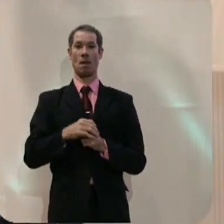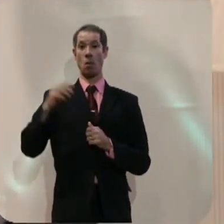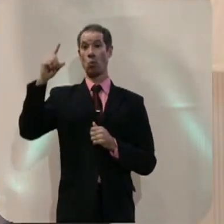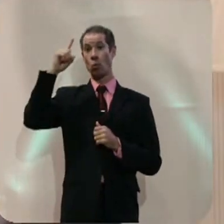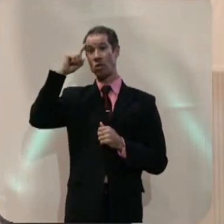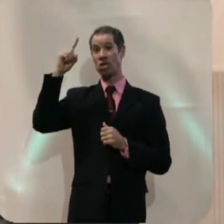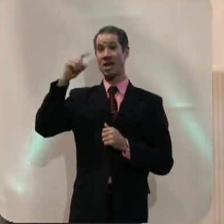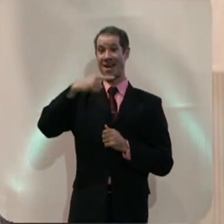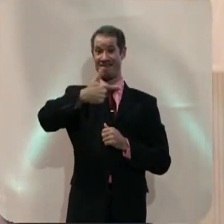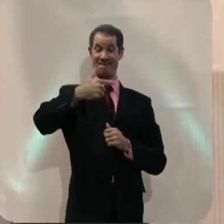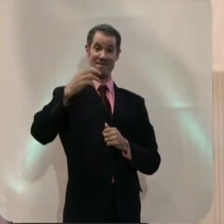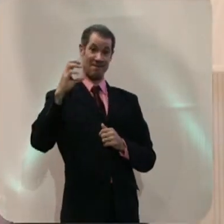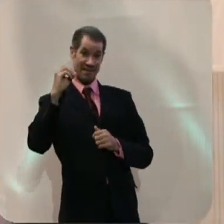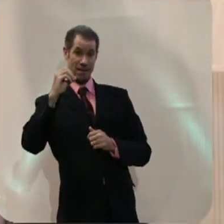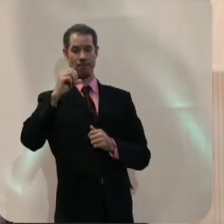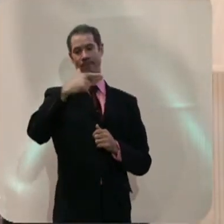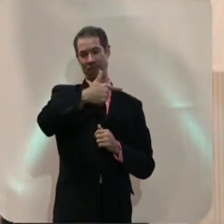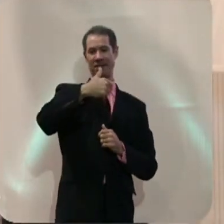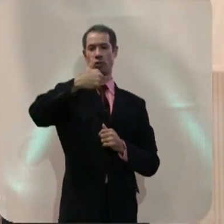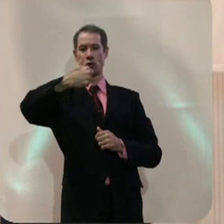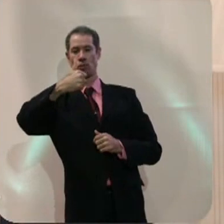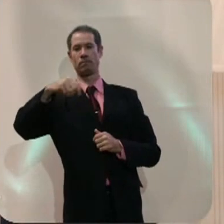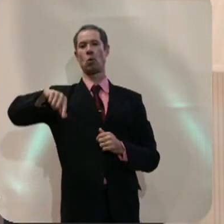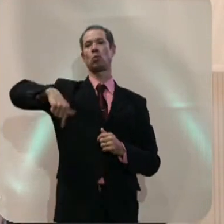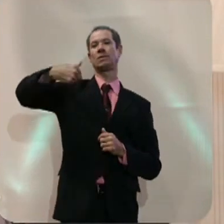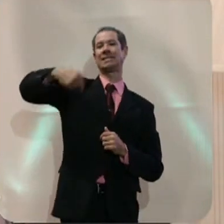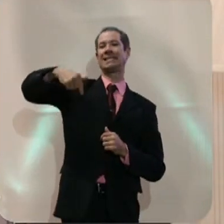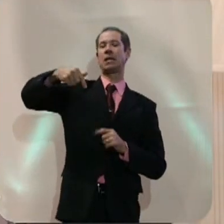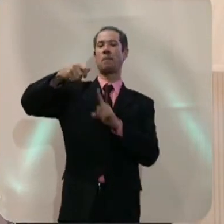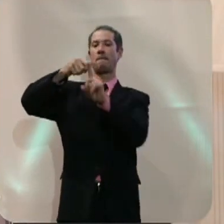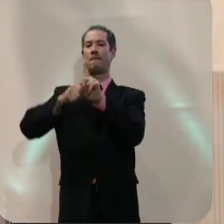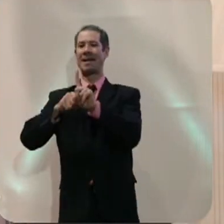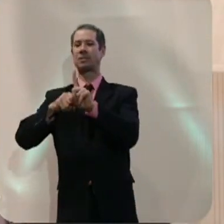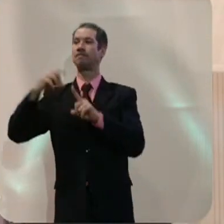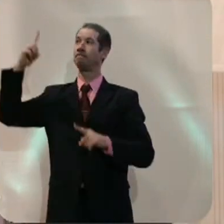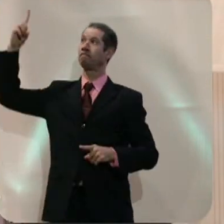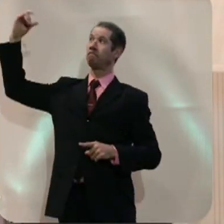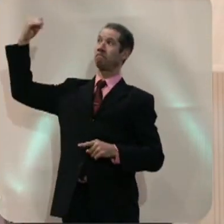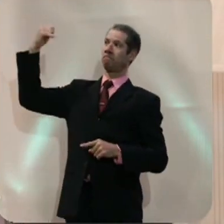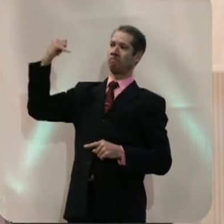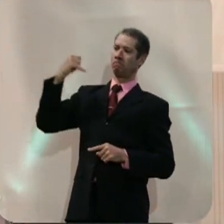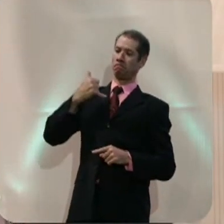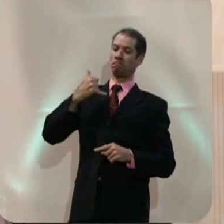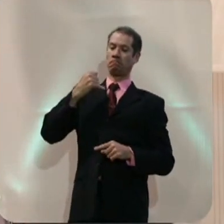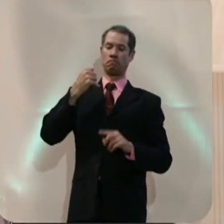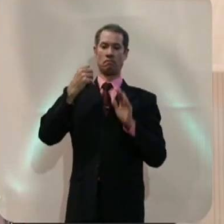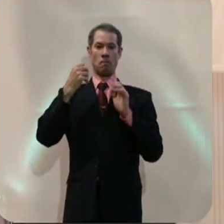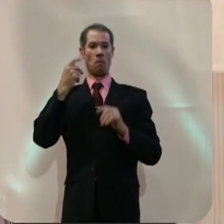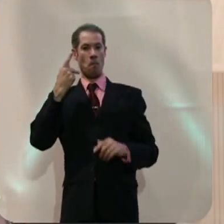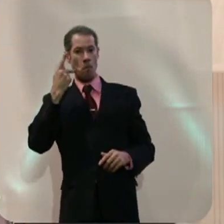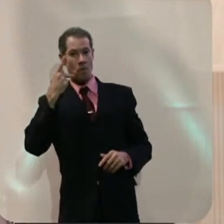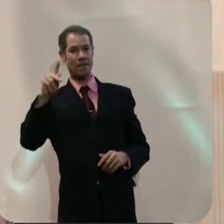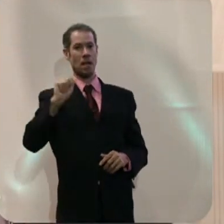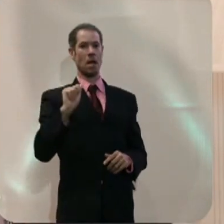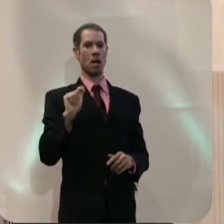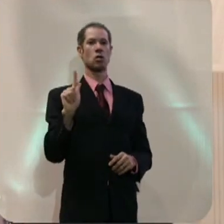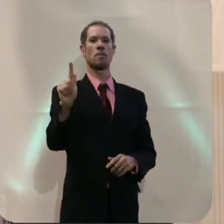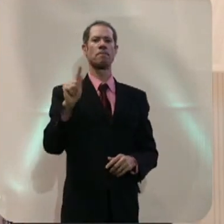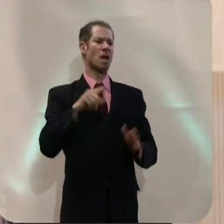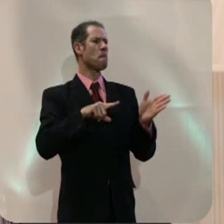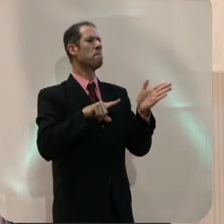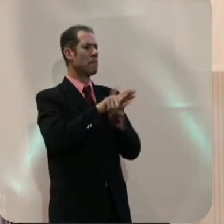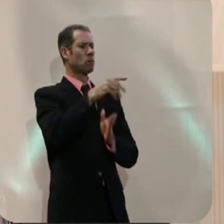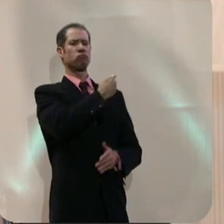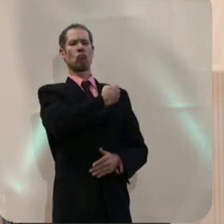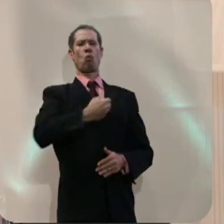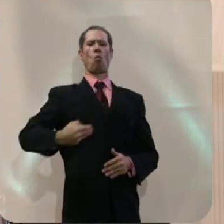No dia 21 do 7º mês, veio a palavra do Senhor por meio do profeta Ageu. Pergunte ao governador de